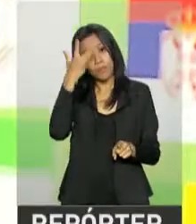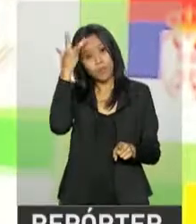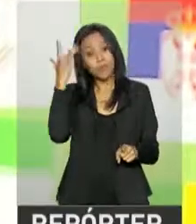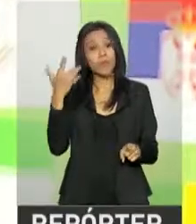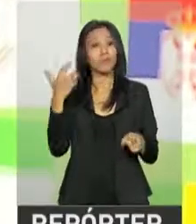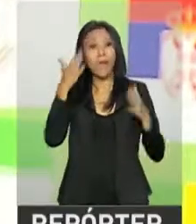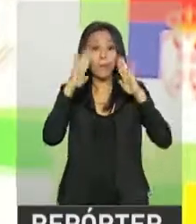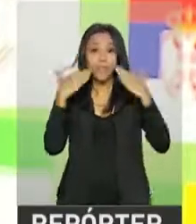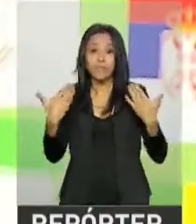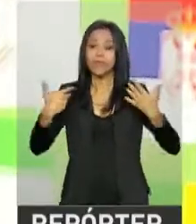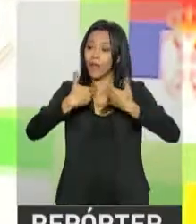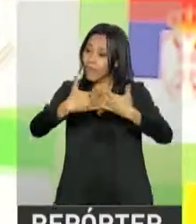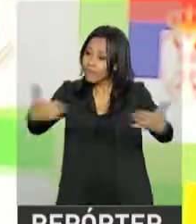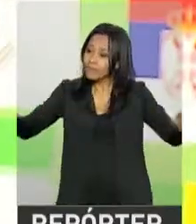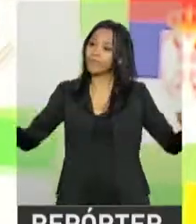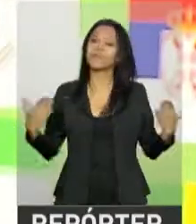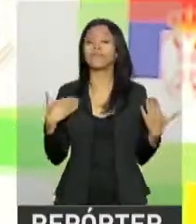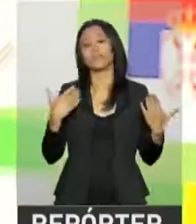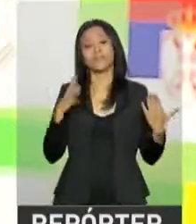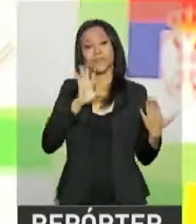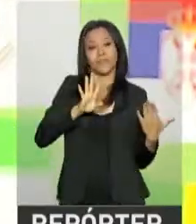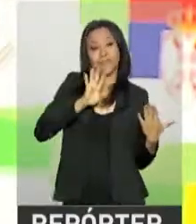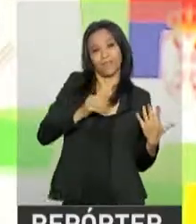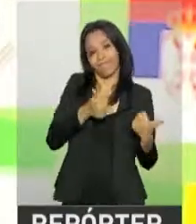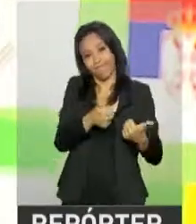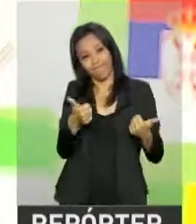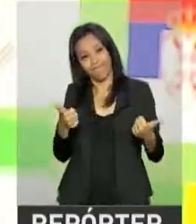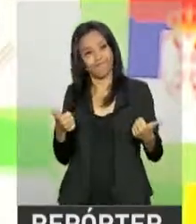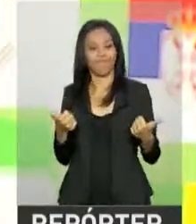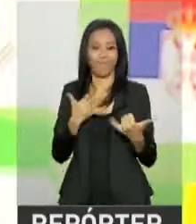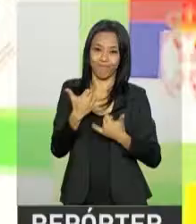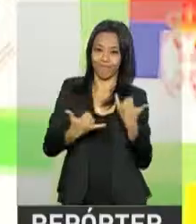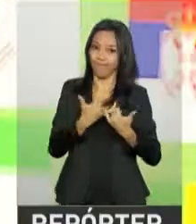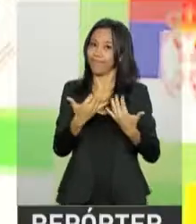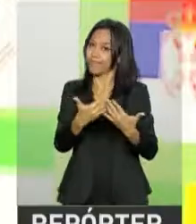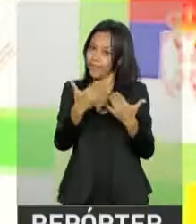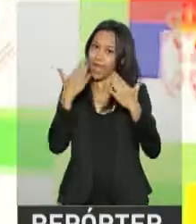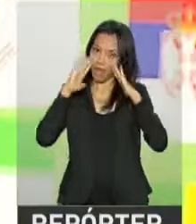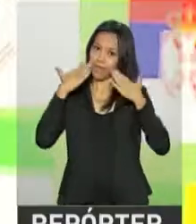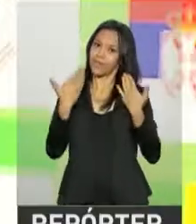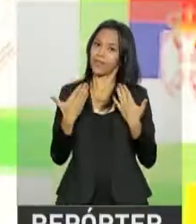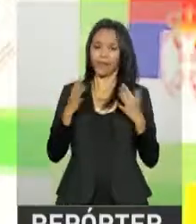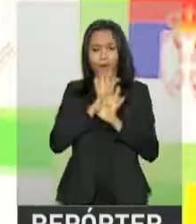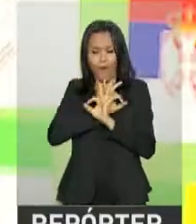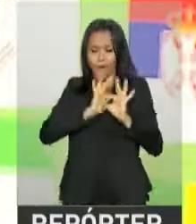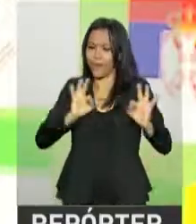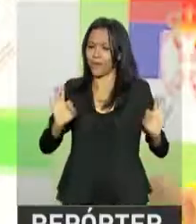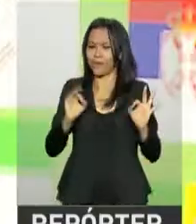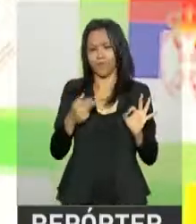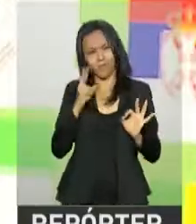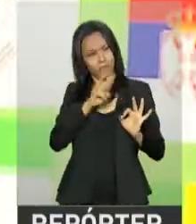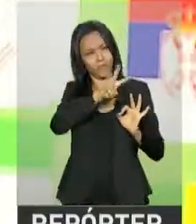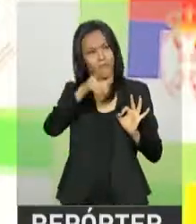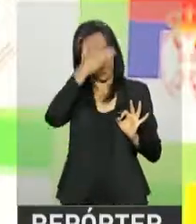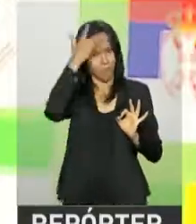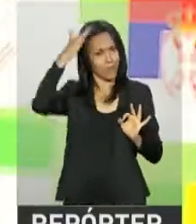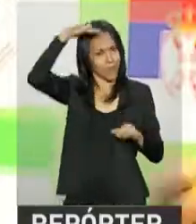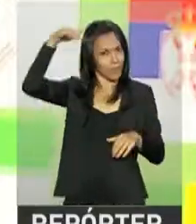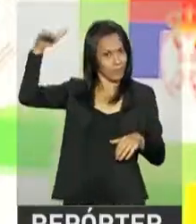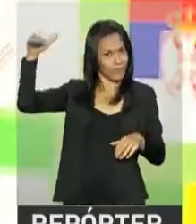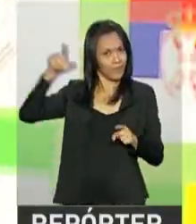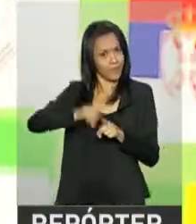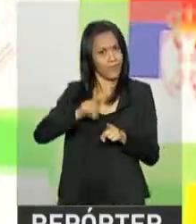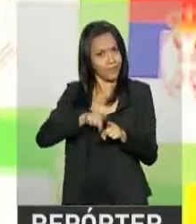a gente queria apresentar de uma maneira mais descontraída mais lúdica ea gente acha ótimo quando a gente vê os grandões